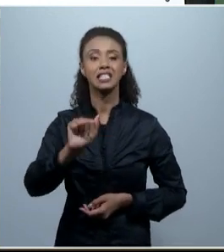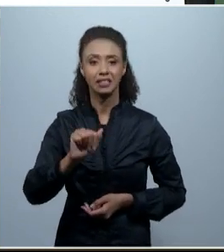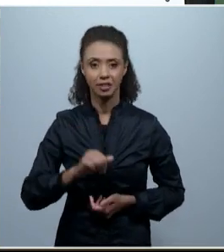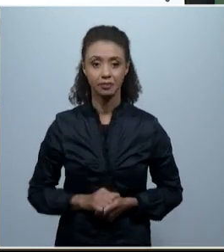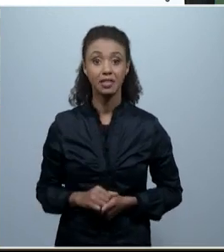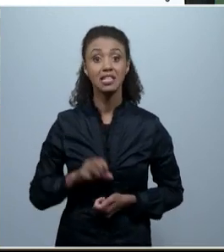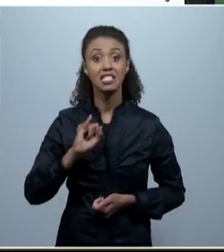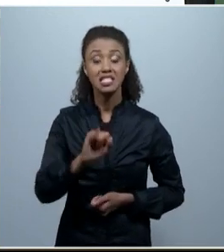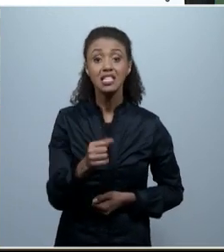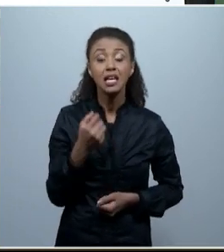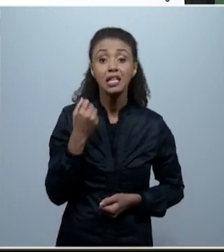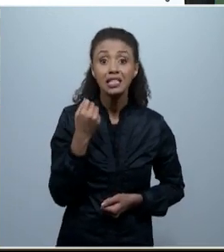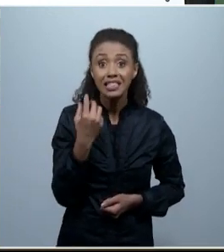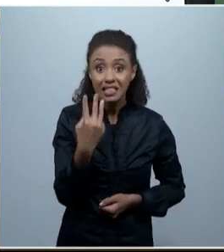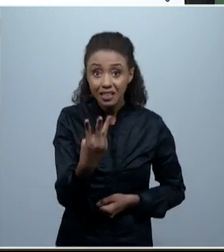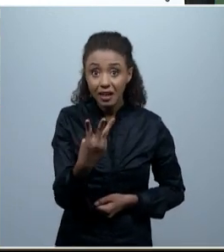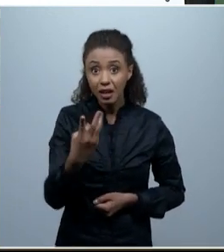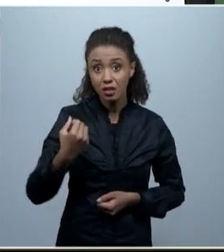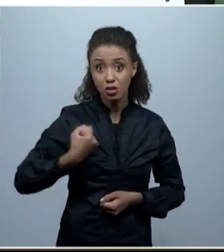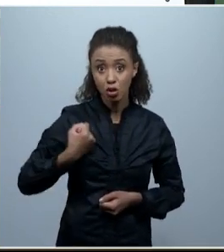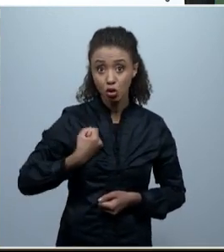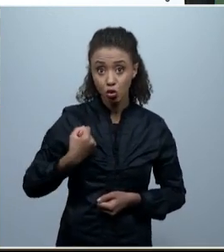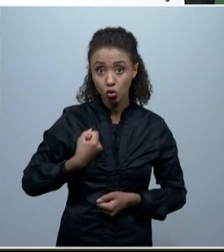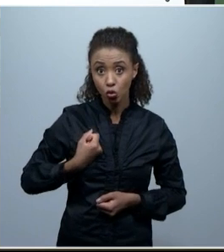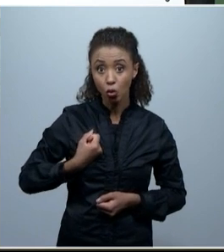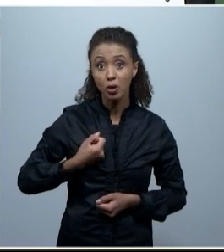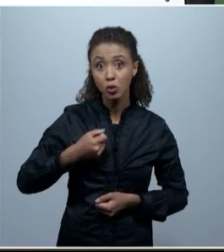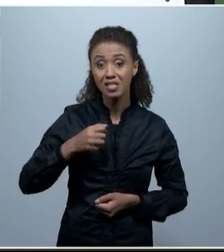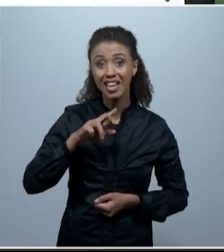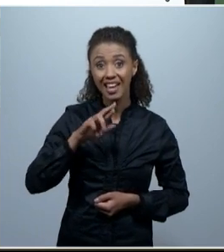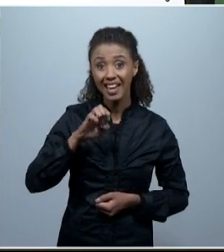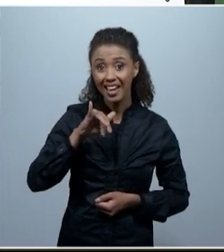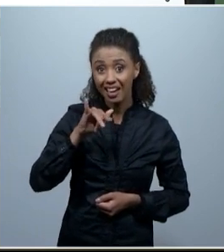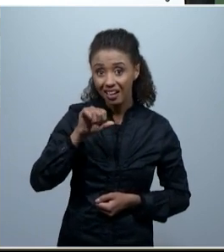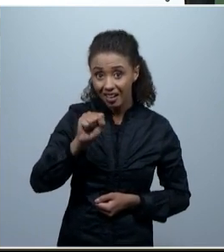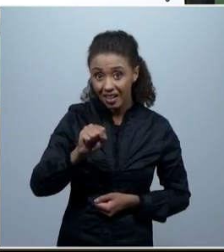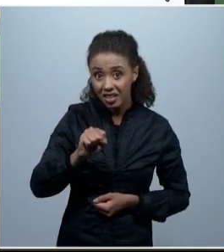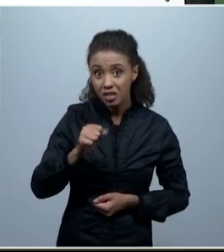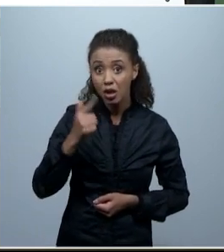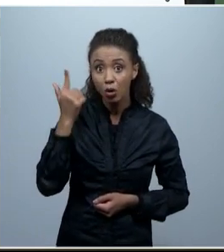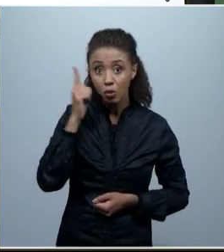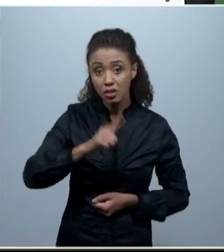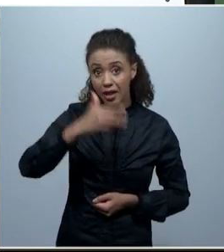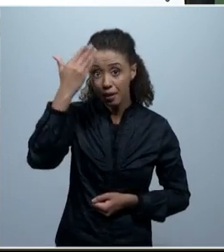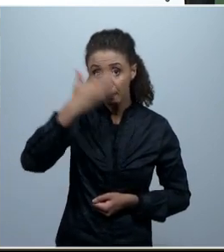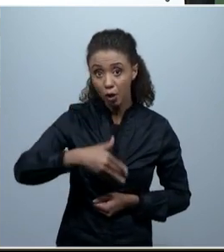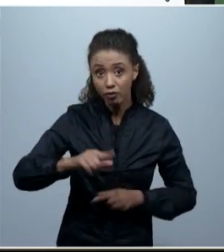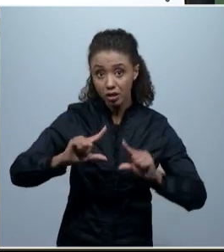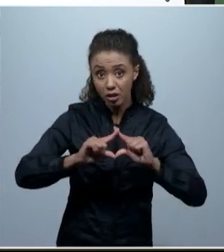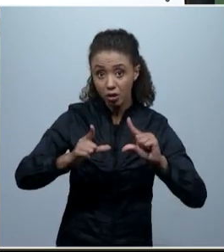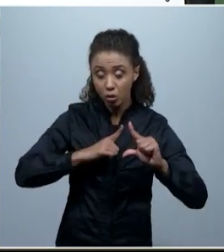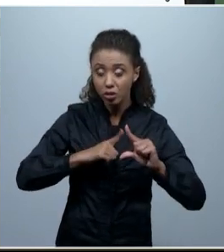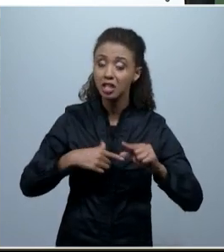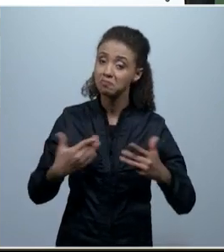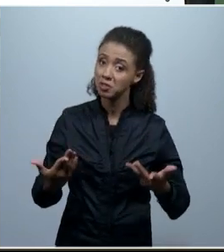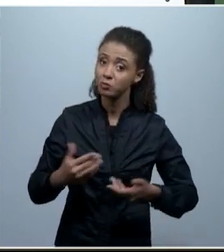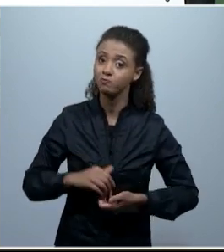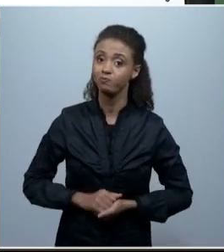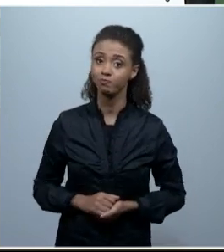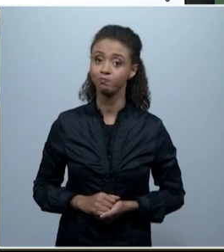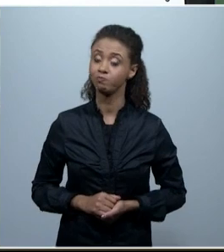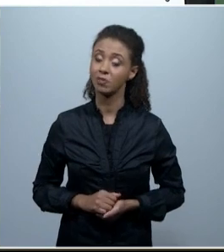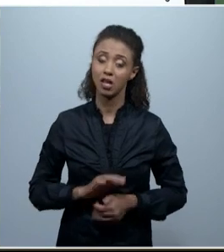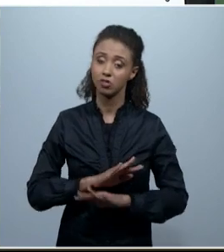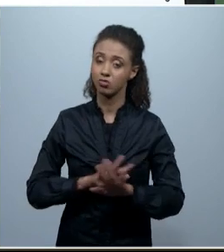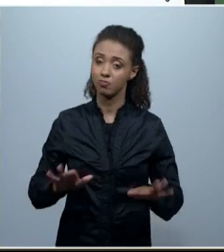números reais a fazenda 2 triangular este é um critério necessário suficiente para a existência do triângulo com lados deixa os correspondentes cumprimentos da